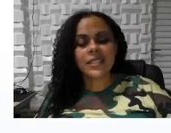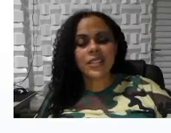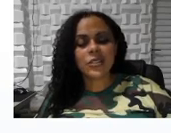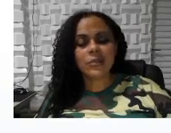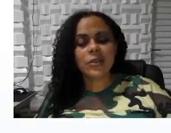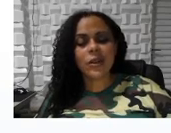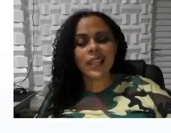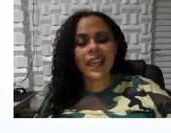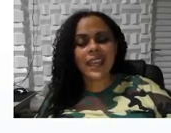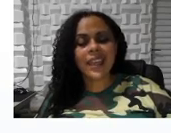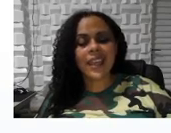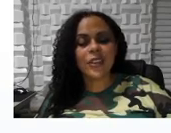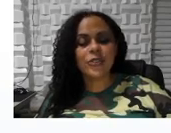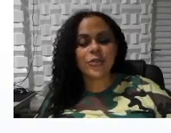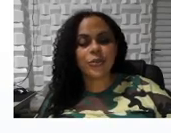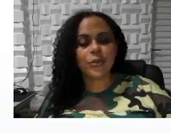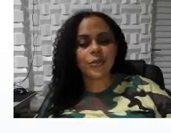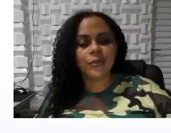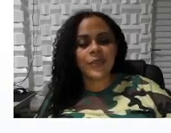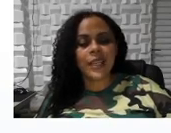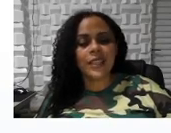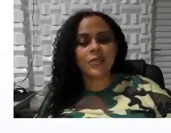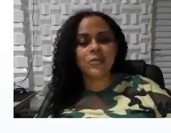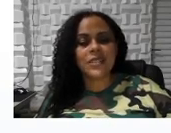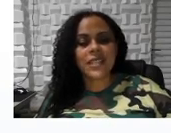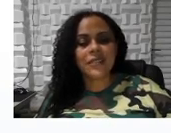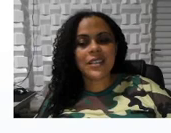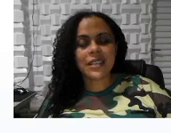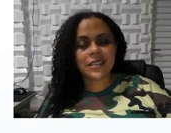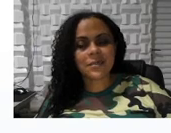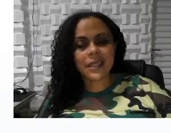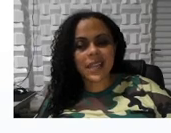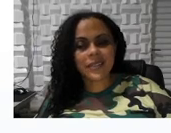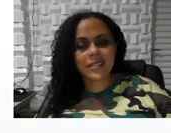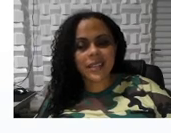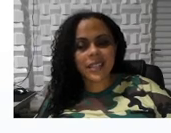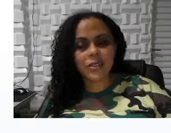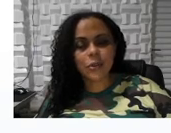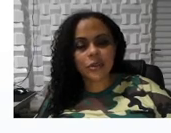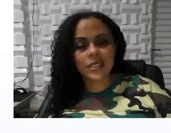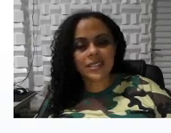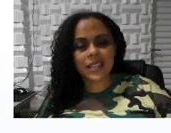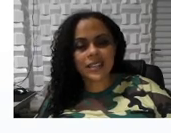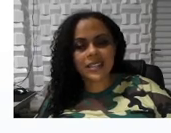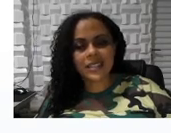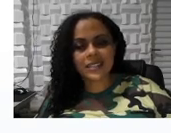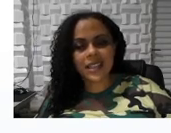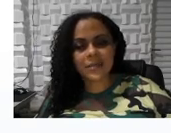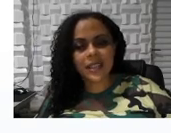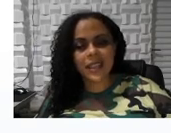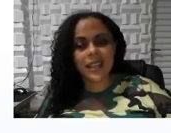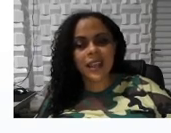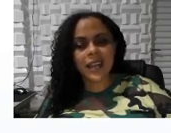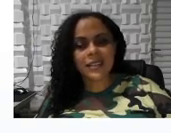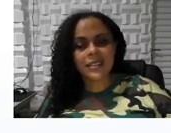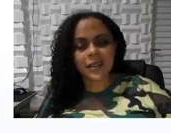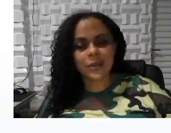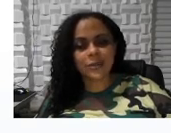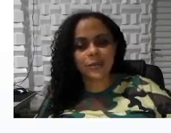como colégio. Então, observem que essas palavras aí, todas elas recebem